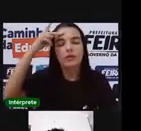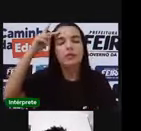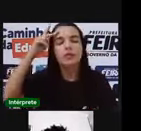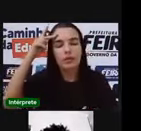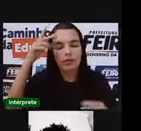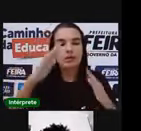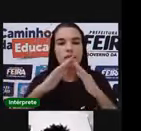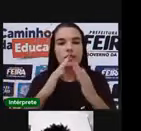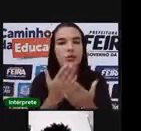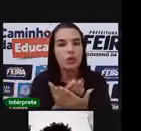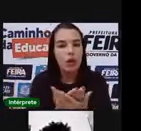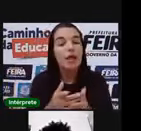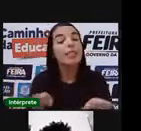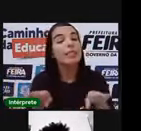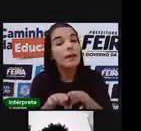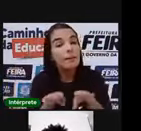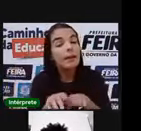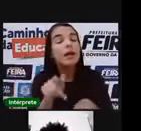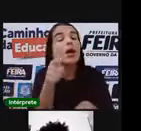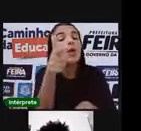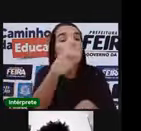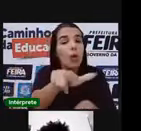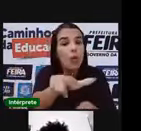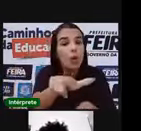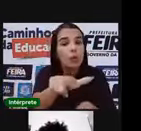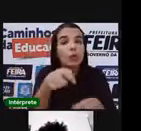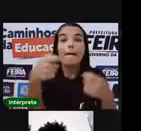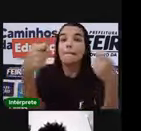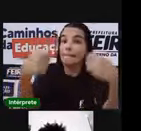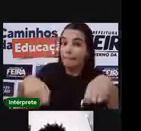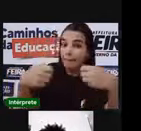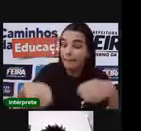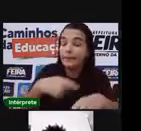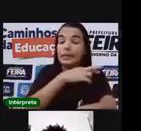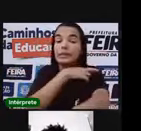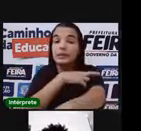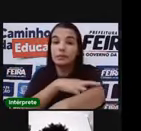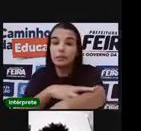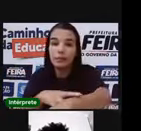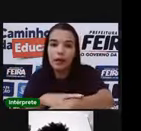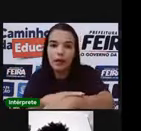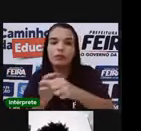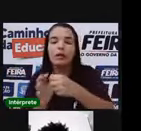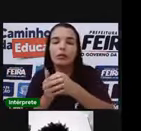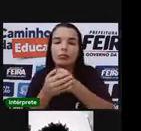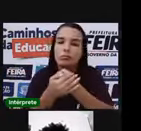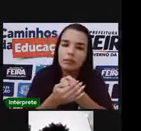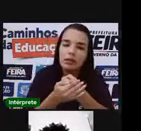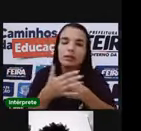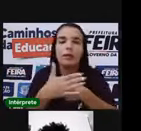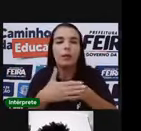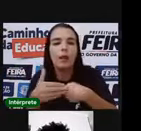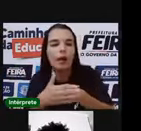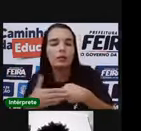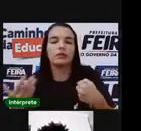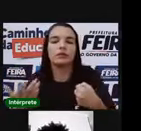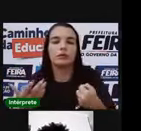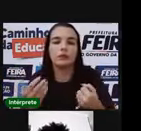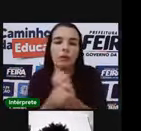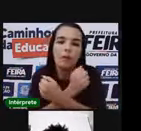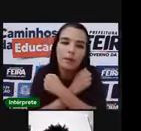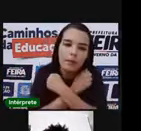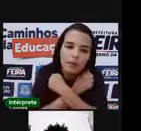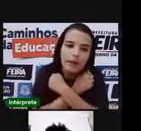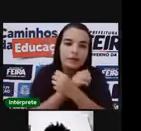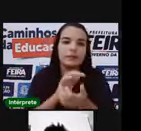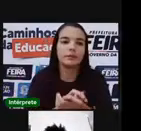outro e merece respeito, não é, acolhimento, abraço. A pessoa quilombola, não é? O quilombola, o